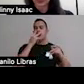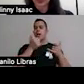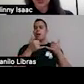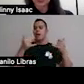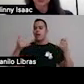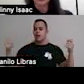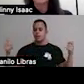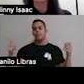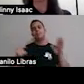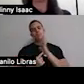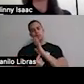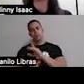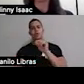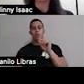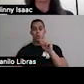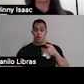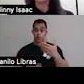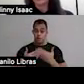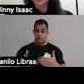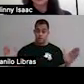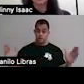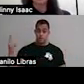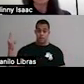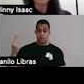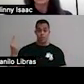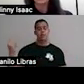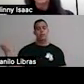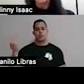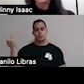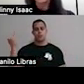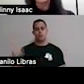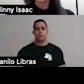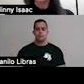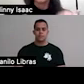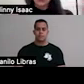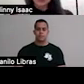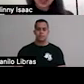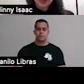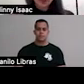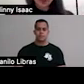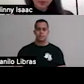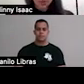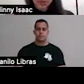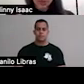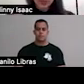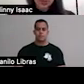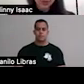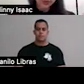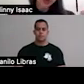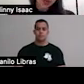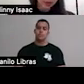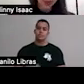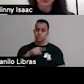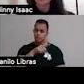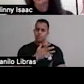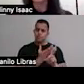mostrando, portanto, que essa janela inicial ela é bastante importante. E, dentre, né, destacando esses ácidos,